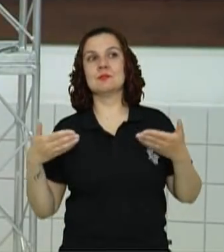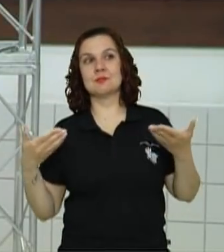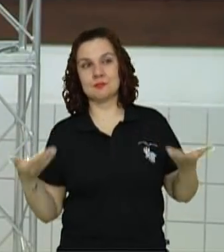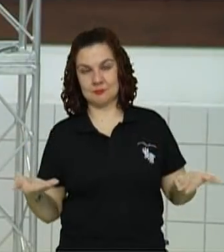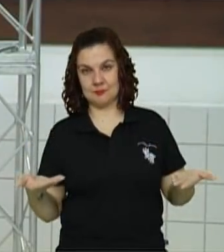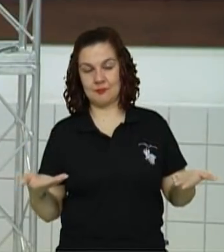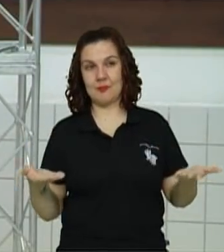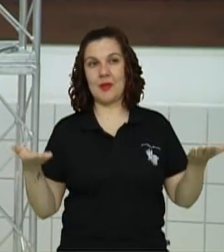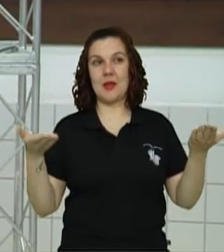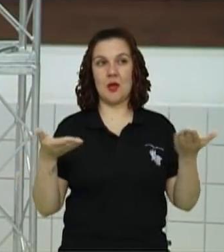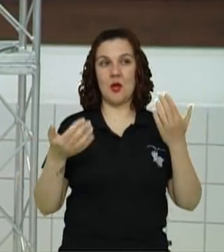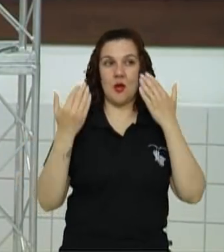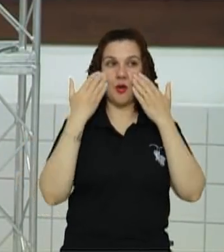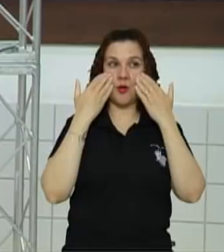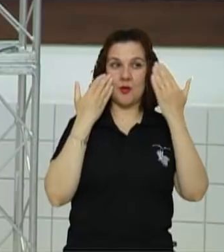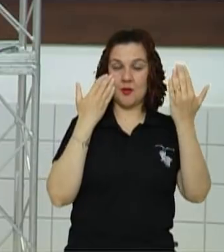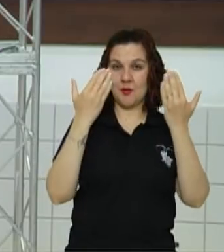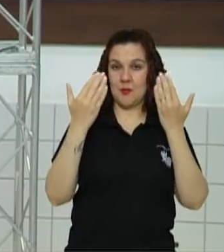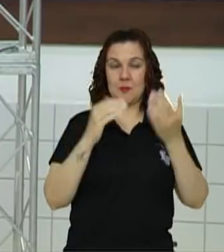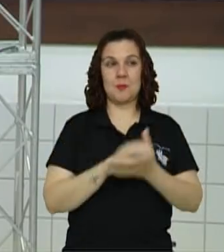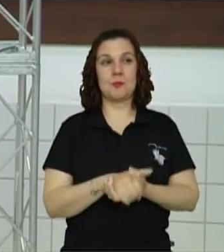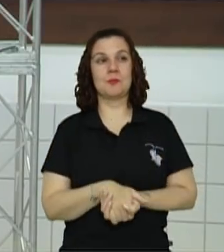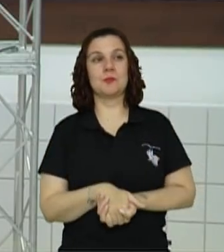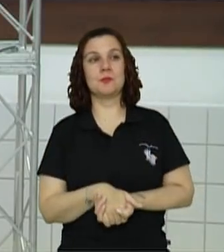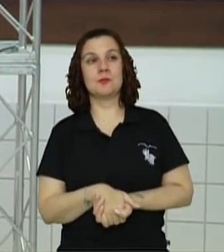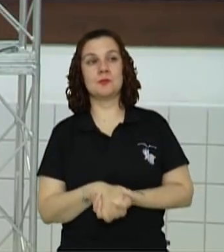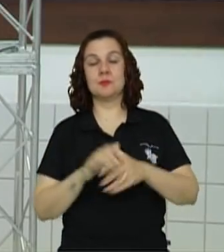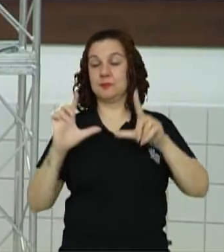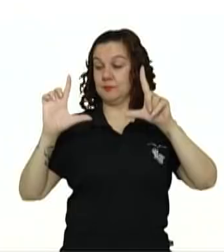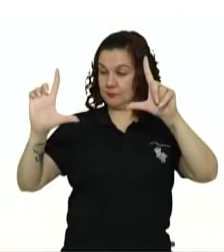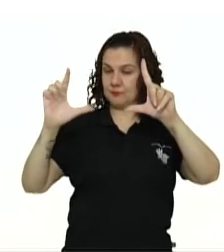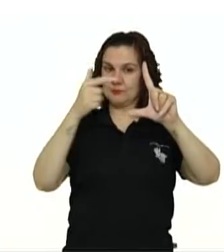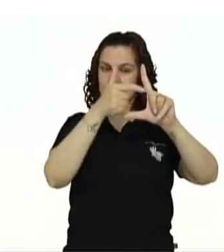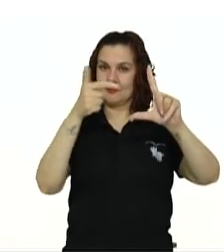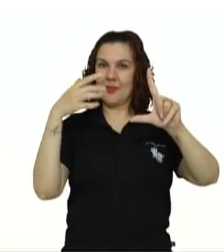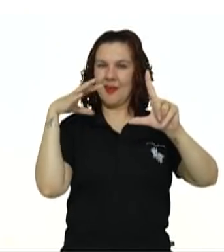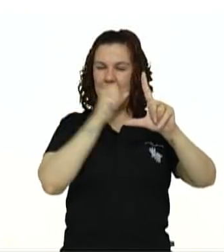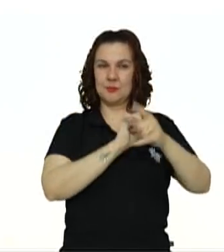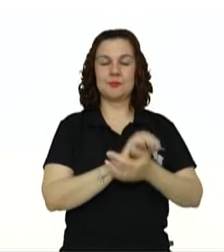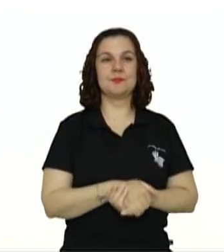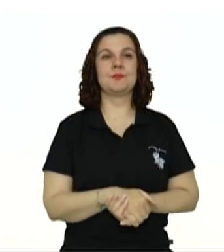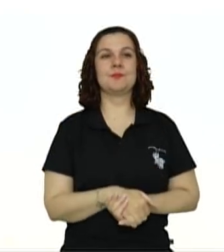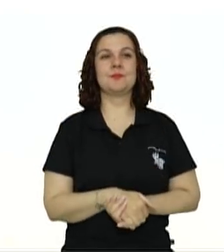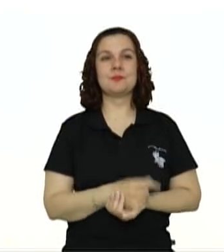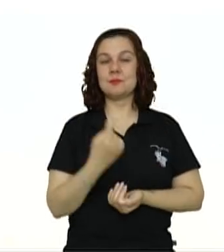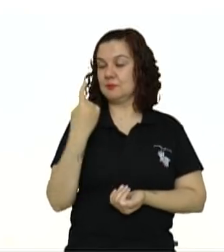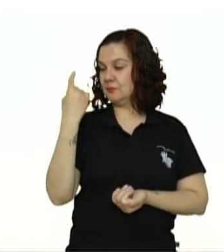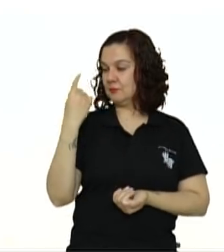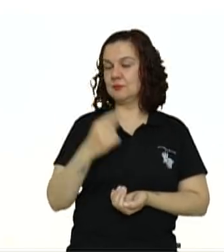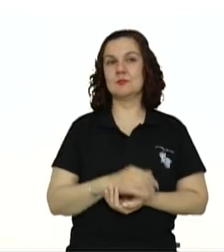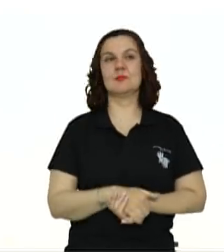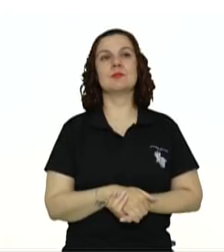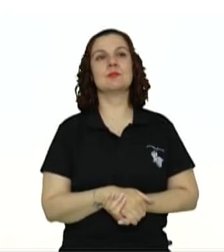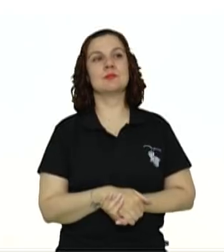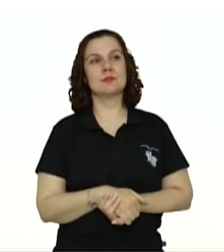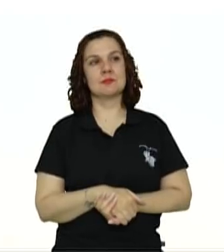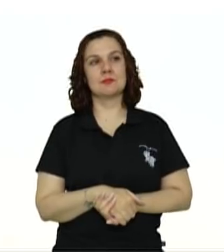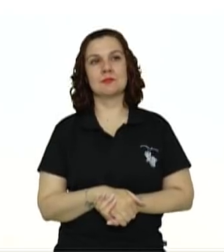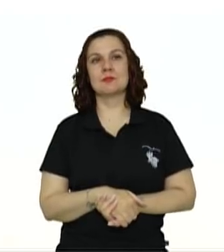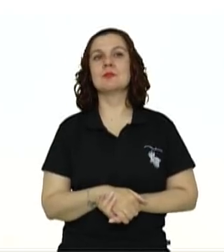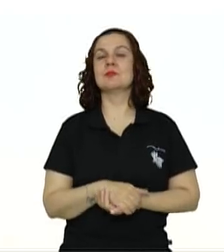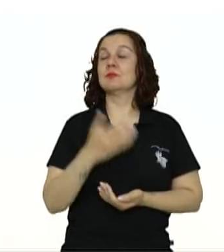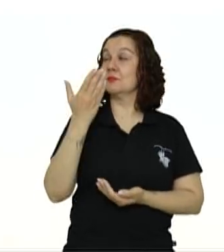Então, vamos só acompanhar a resolução aqui na tela um pouquinho rapidinho ali. Ó, encontrei lá x